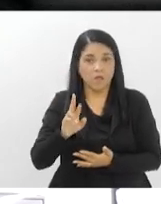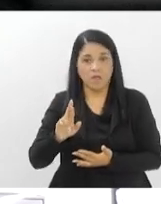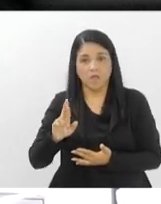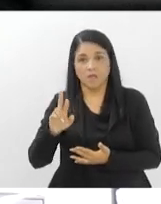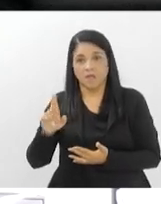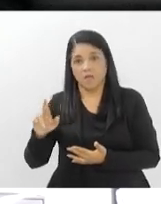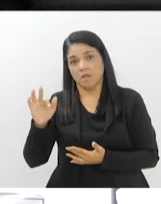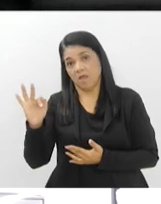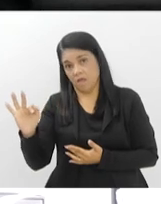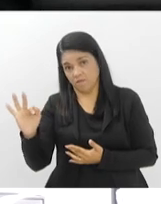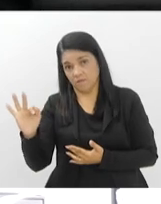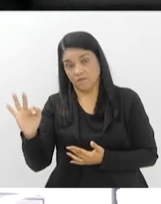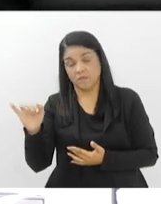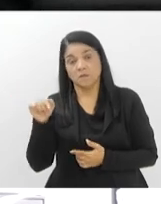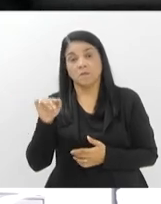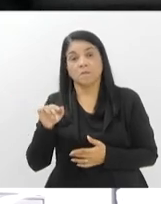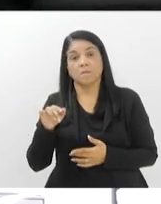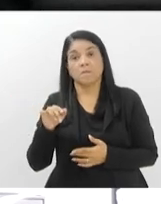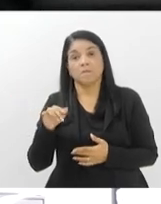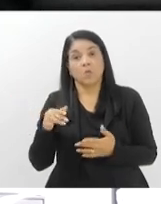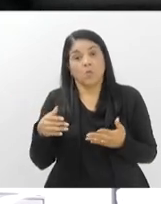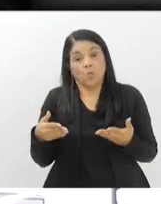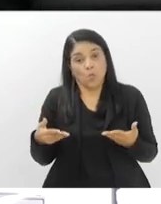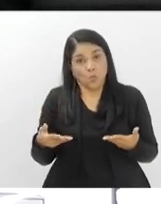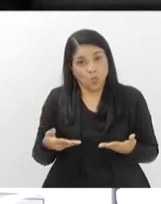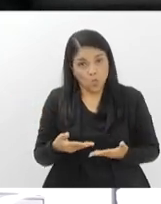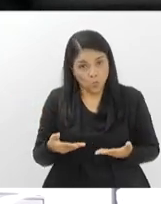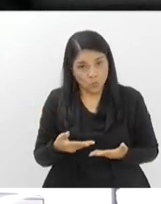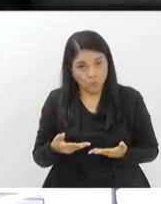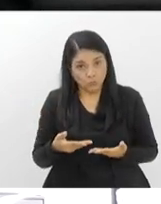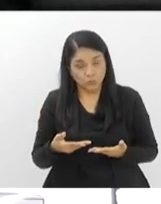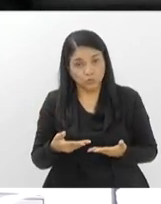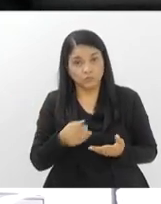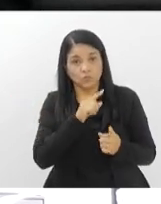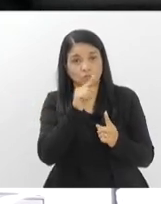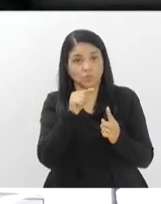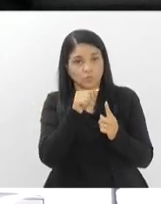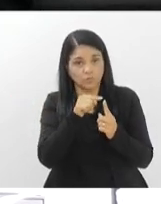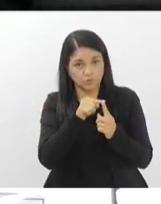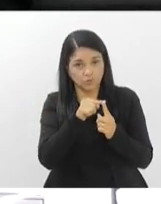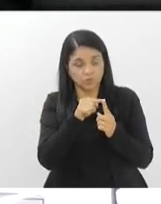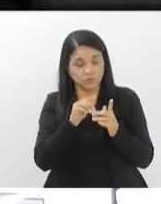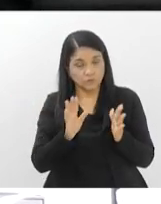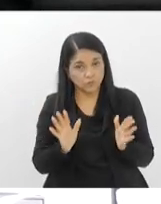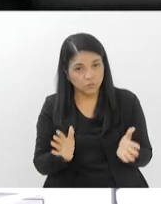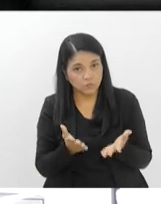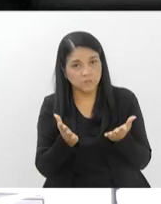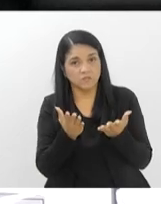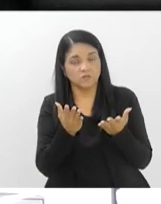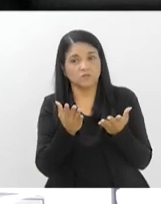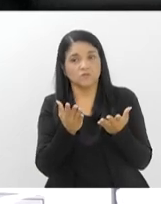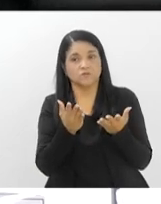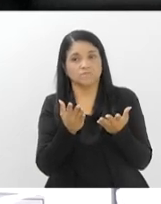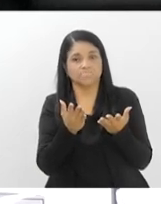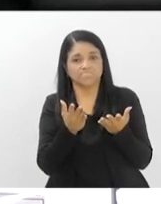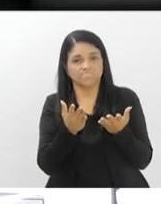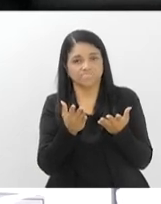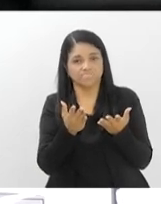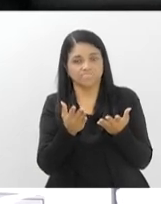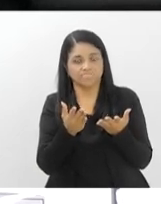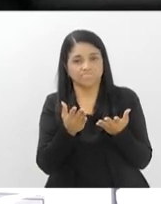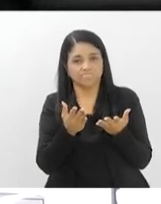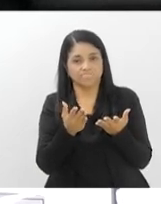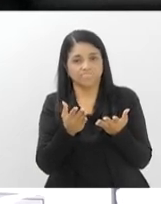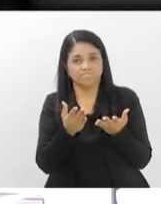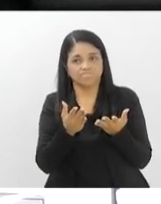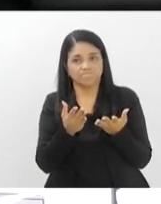mas, literalmente, hoje, esse objetivo do incentivo, ele tinha que ser...